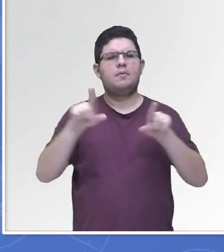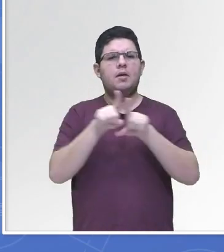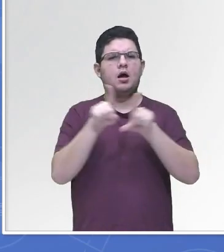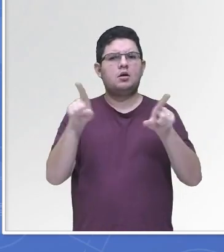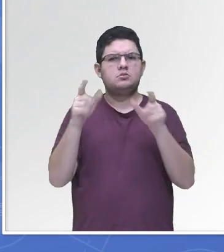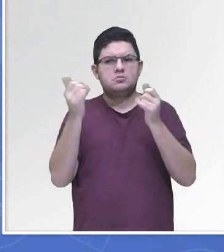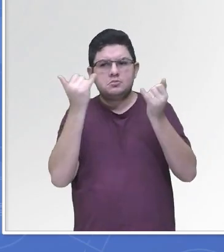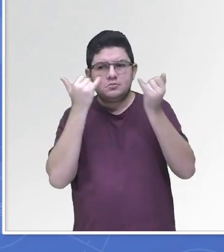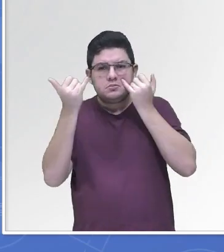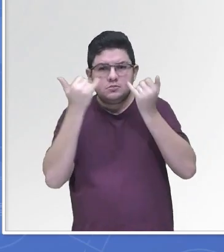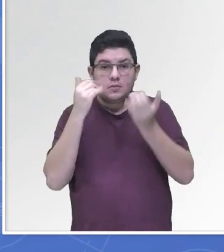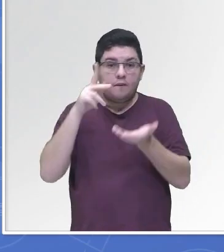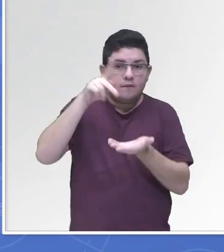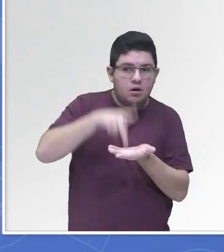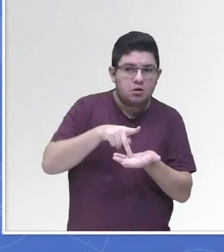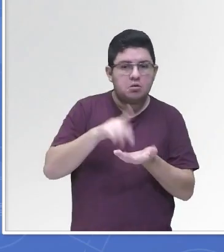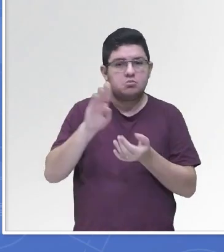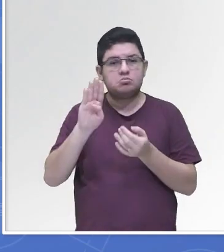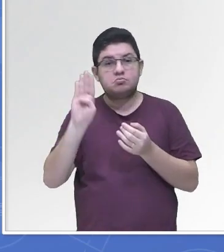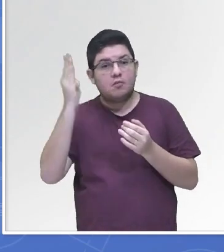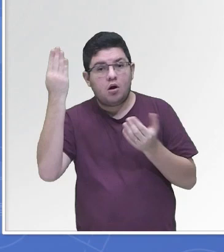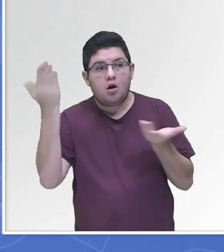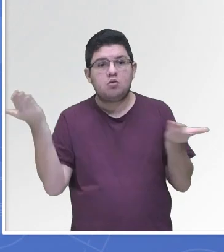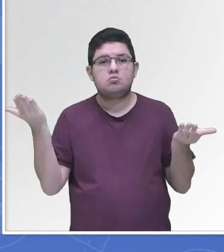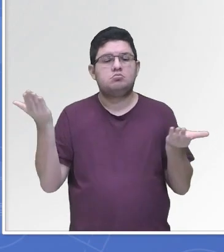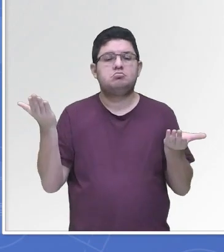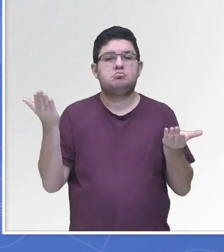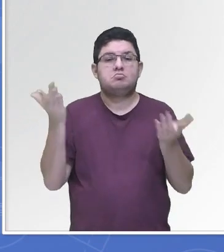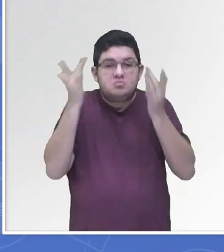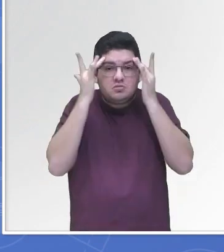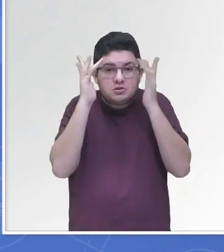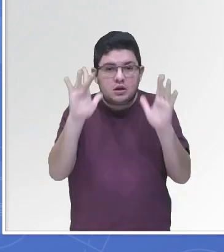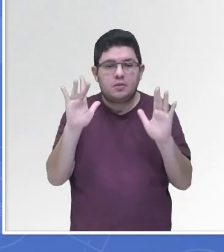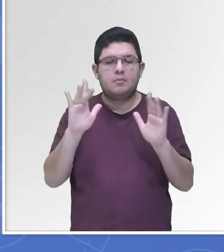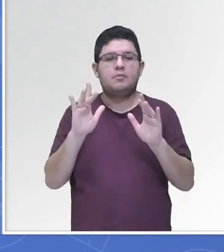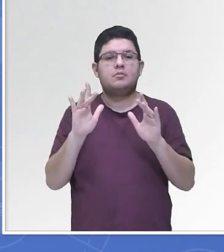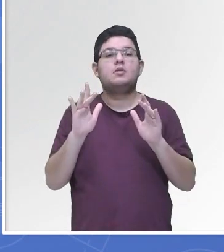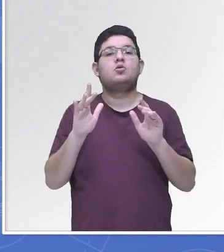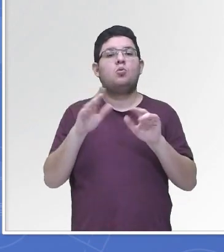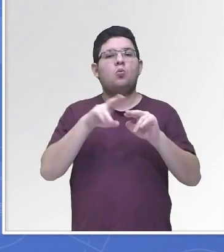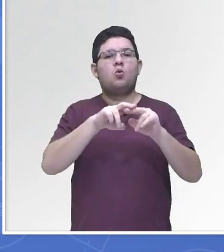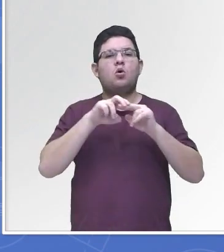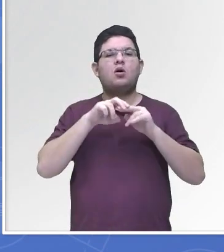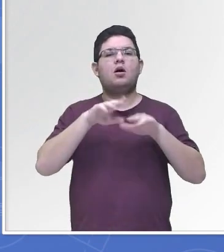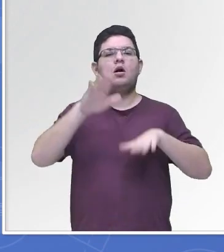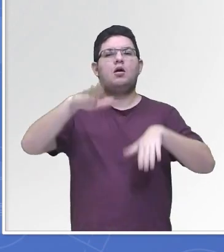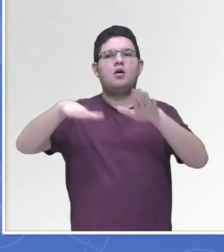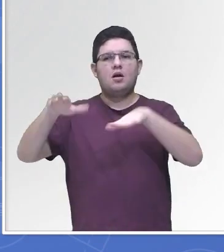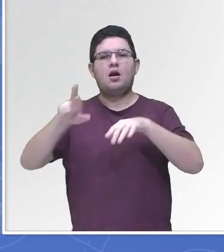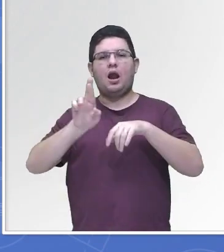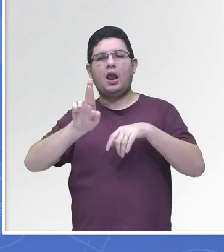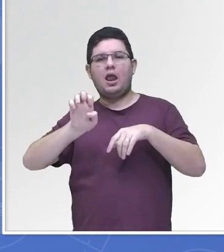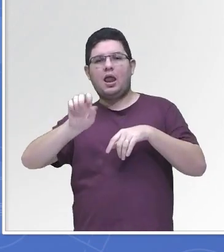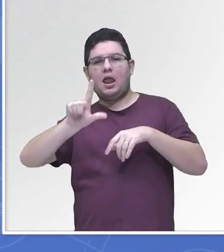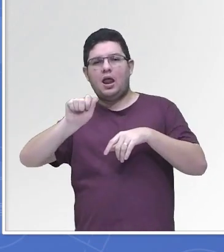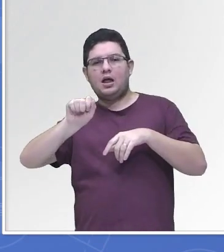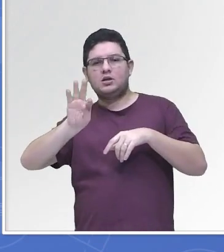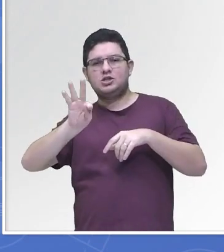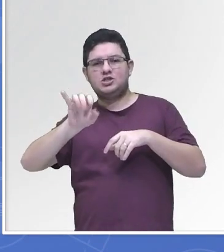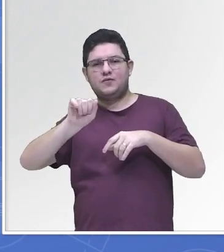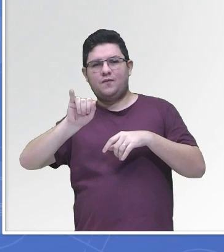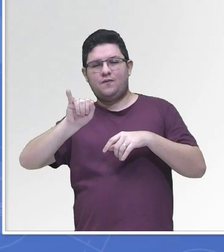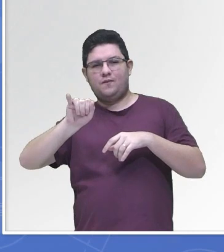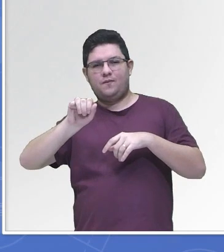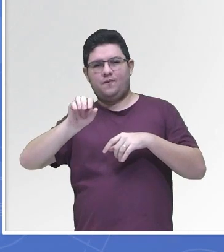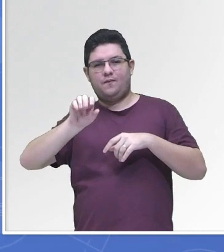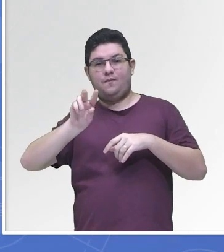sabemos se é verdade ou não é. Olha o relativismo voltando aqui. Por quê? Porque a informação, ela pode ser verdade se eu